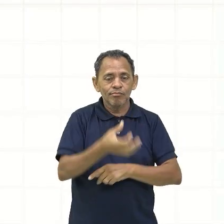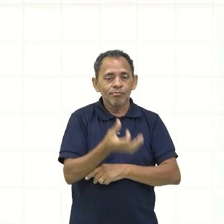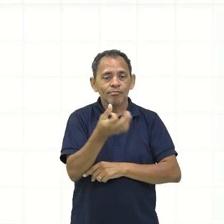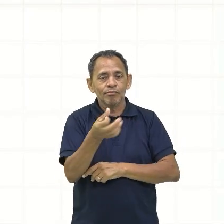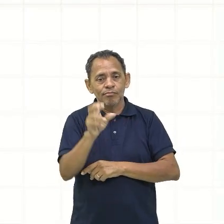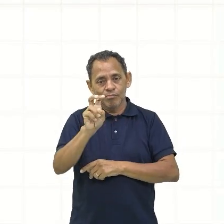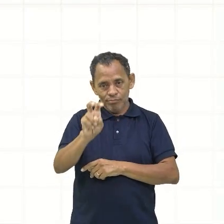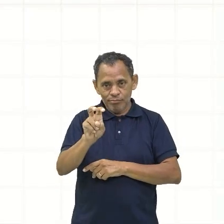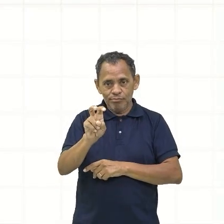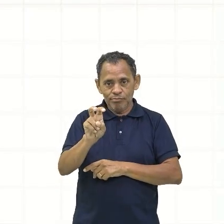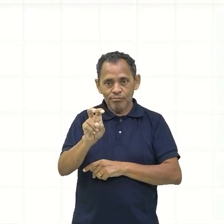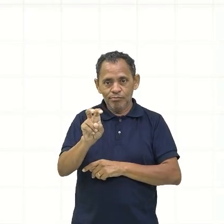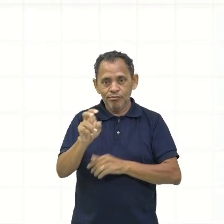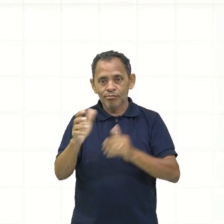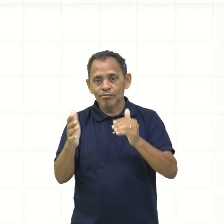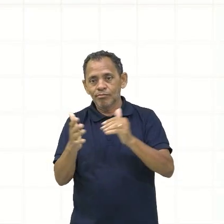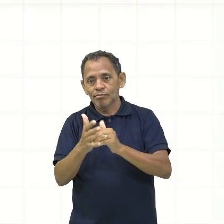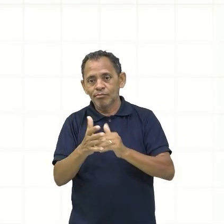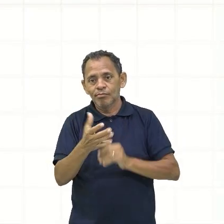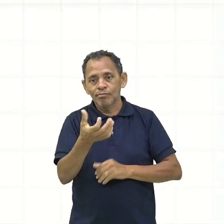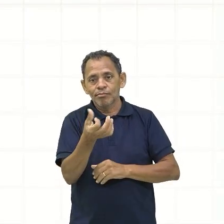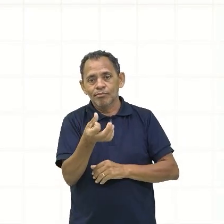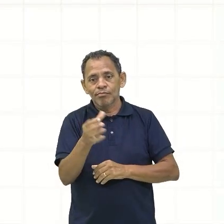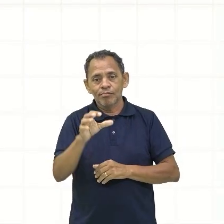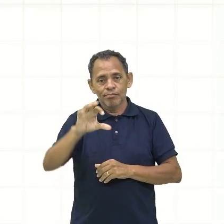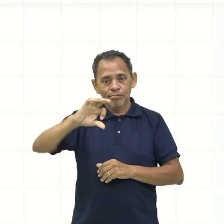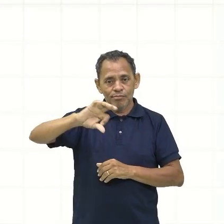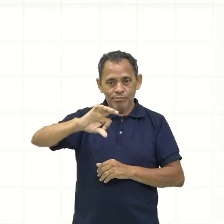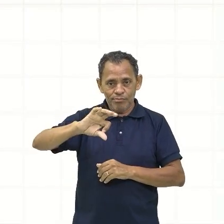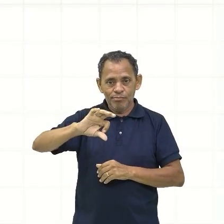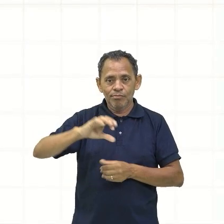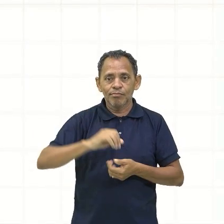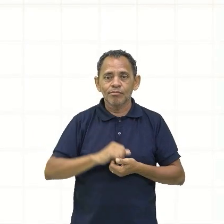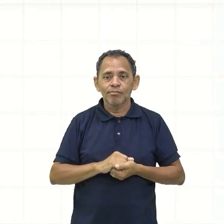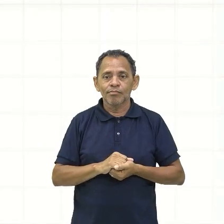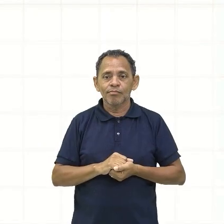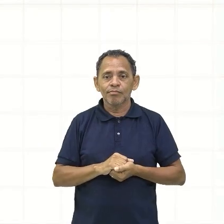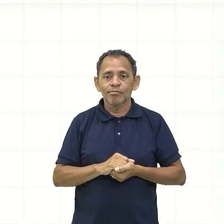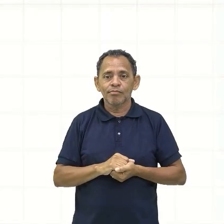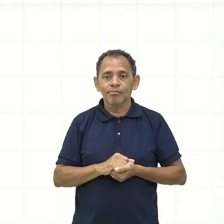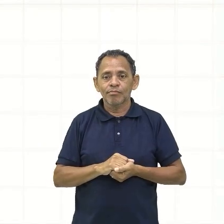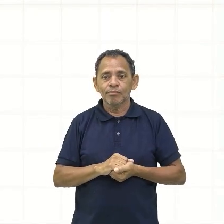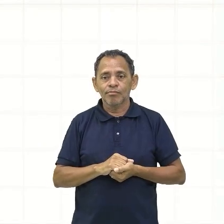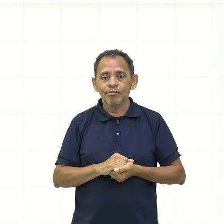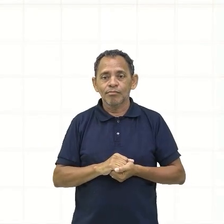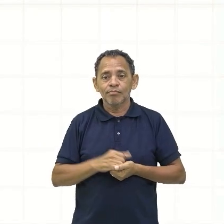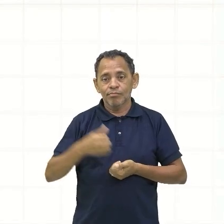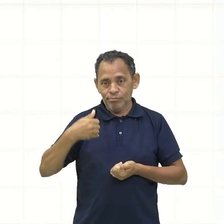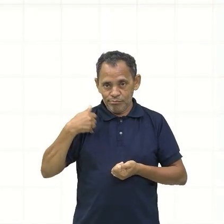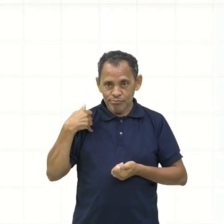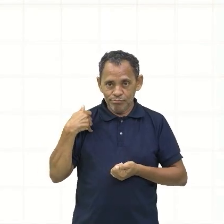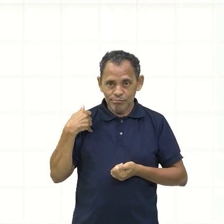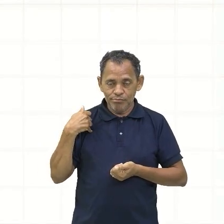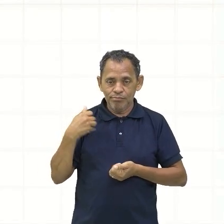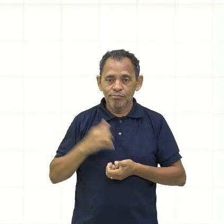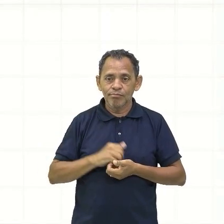65 a 69, de 65 a 69 anos,